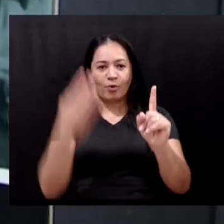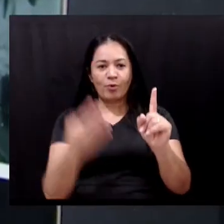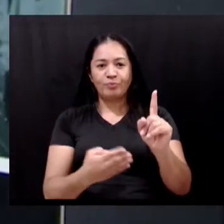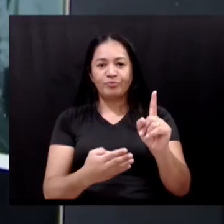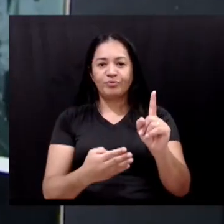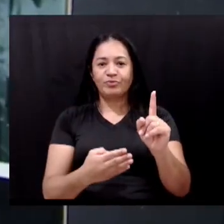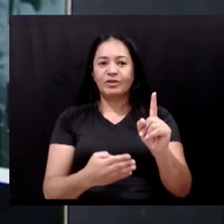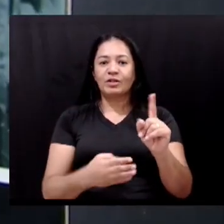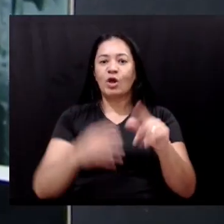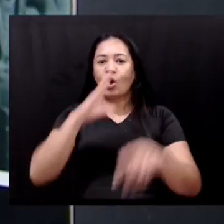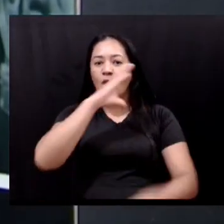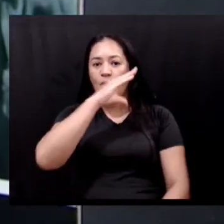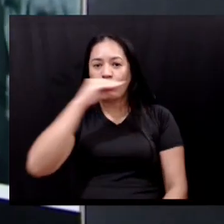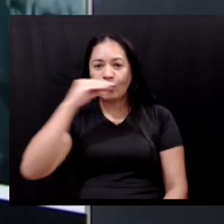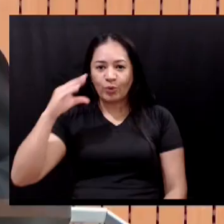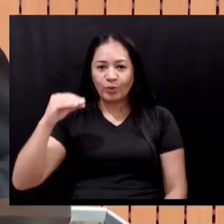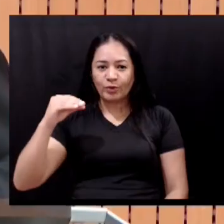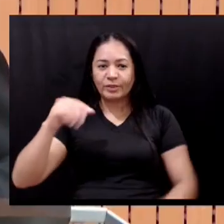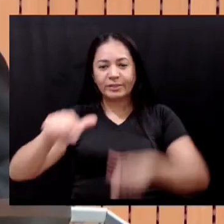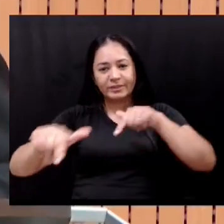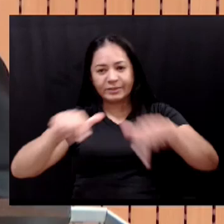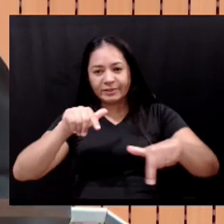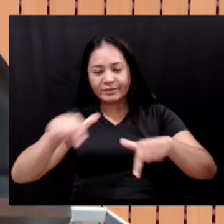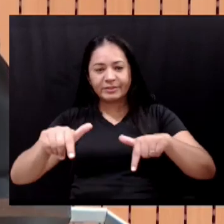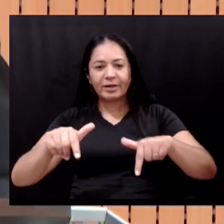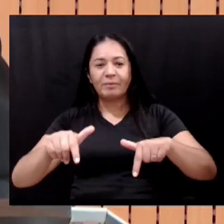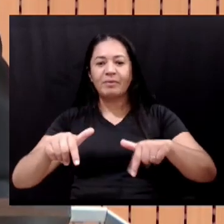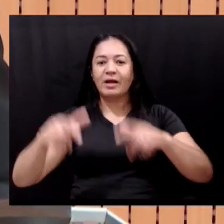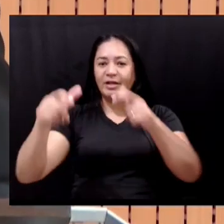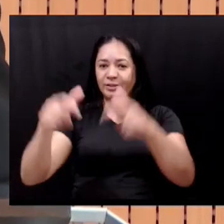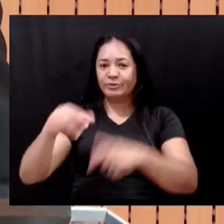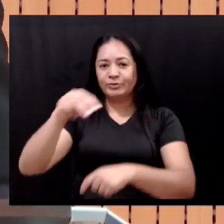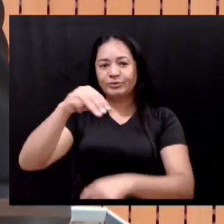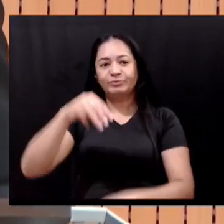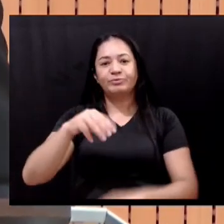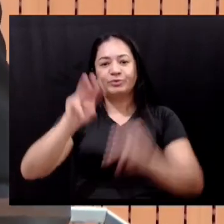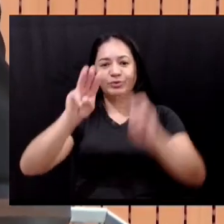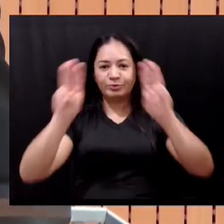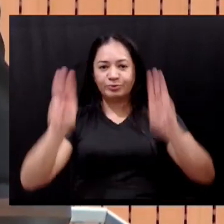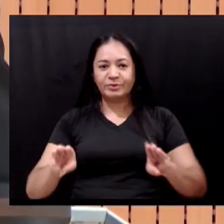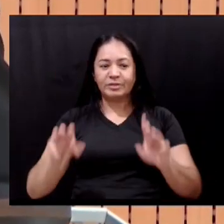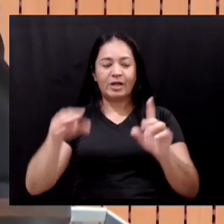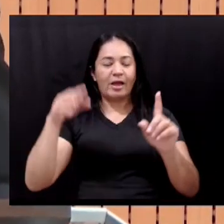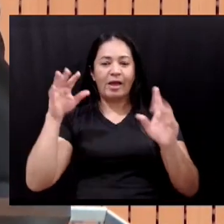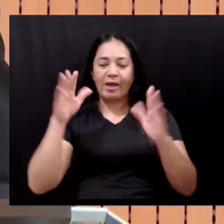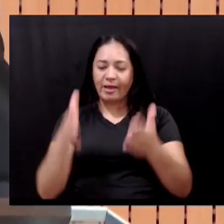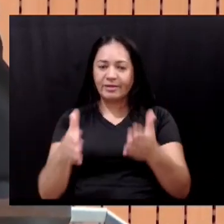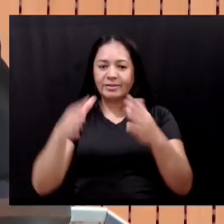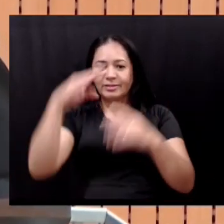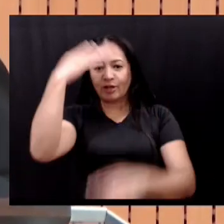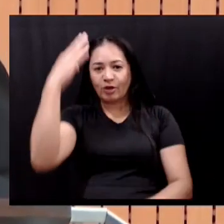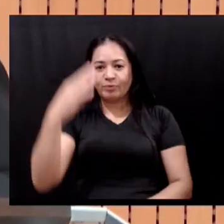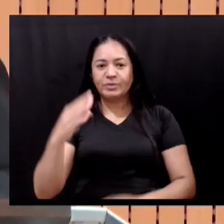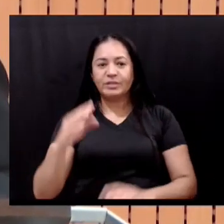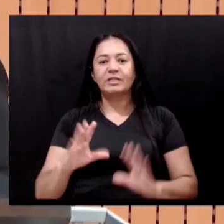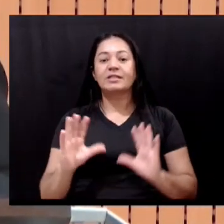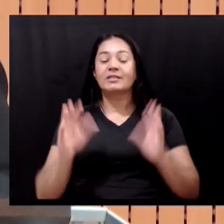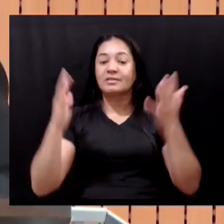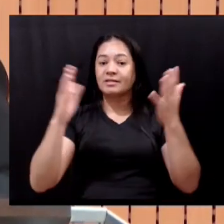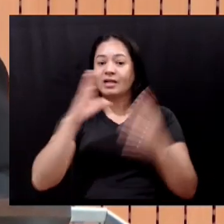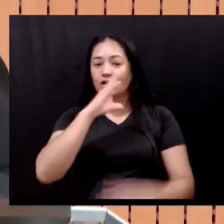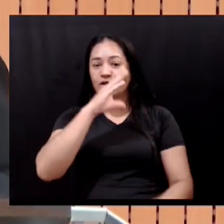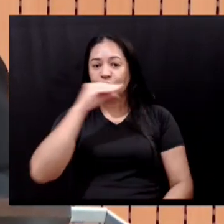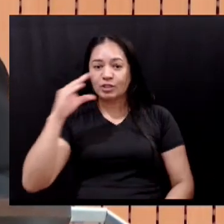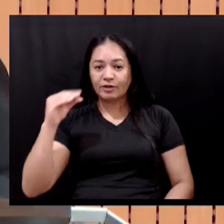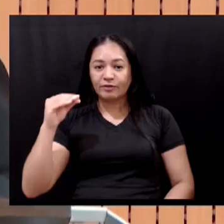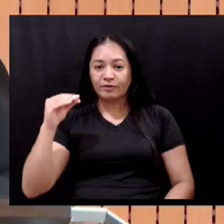que atuam e atuaram no local. Essa homenagem visa celebrar os servidores municipais responsáveis por garantir o acesso